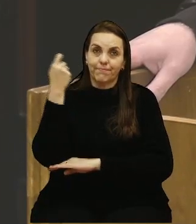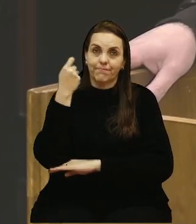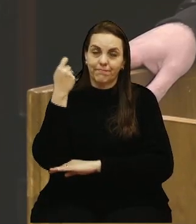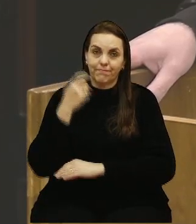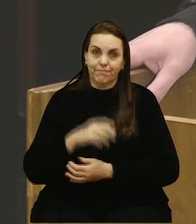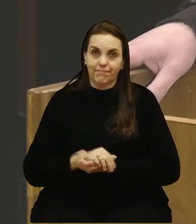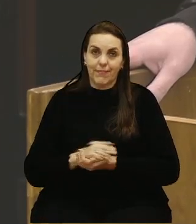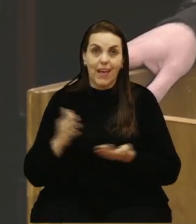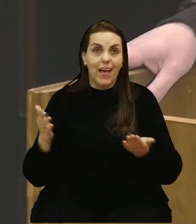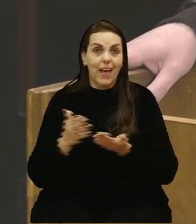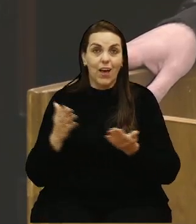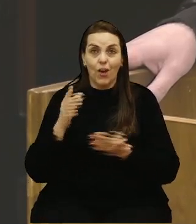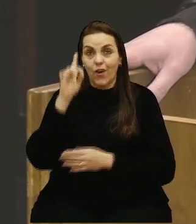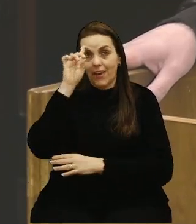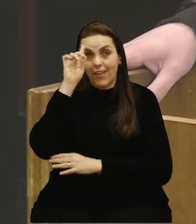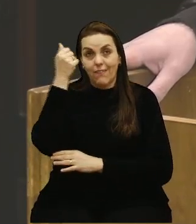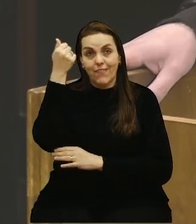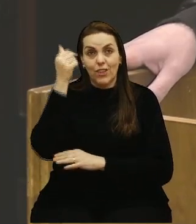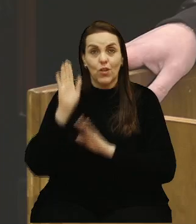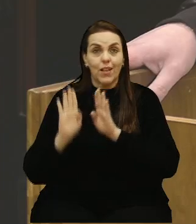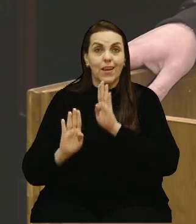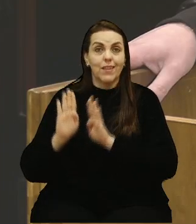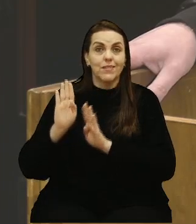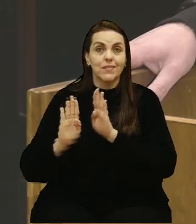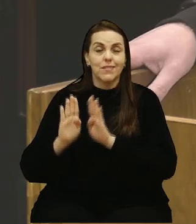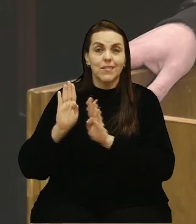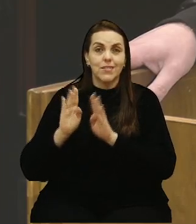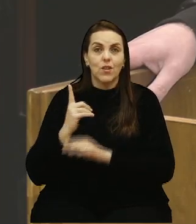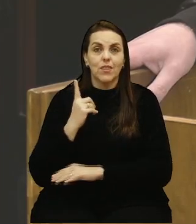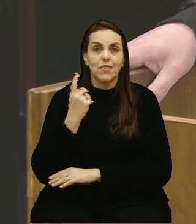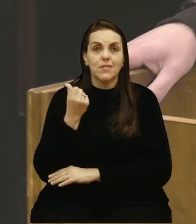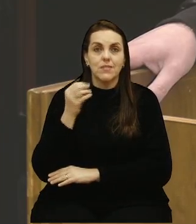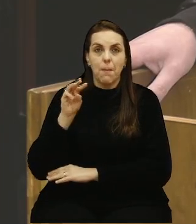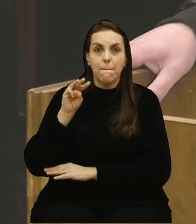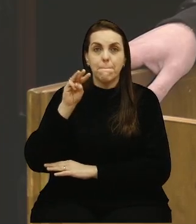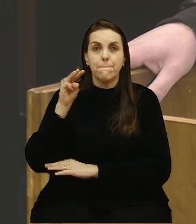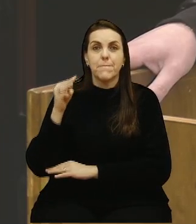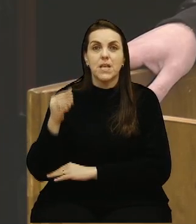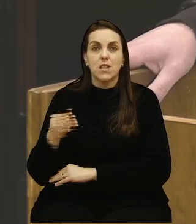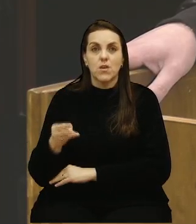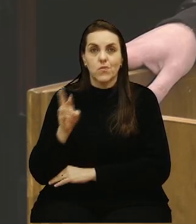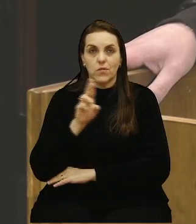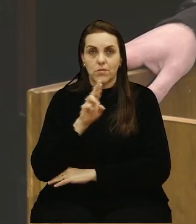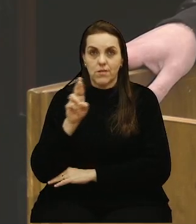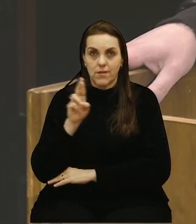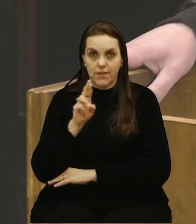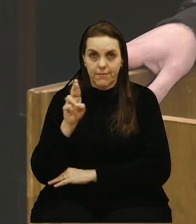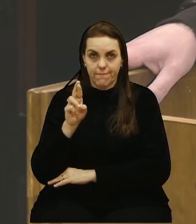Agora inventou a tal licitação de 16 milhões de reais.